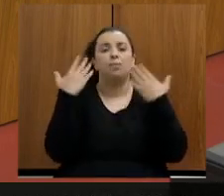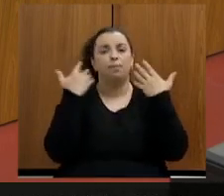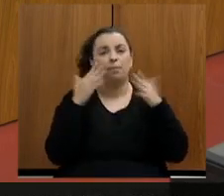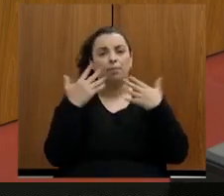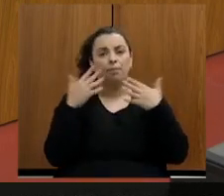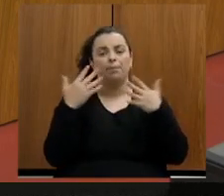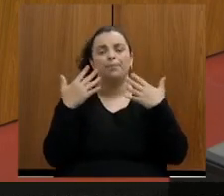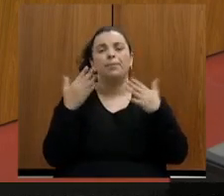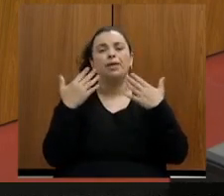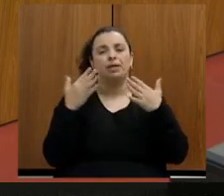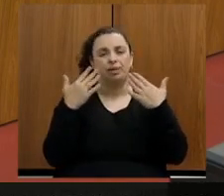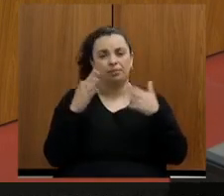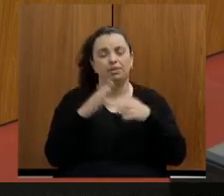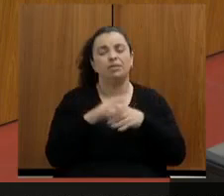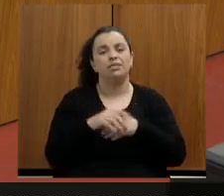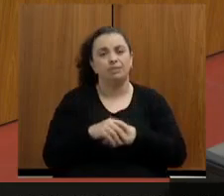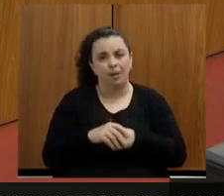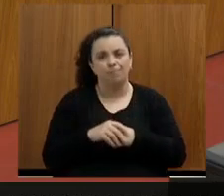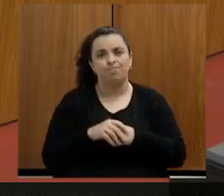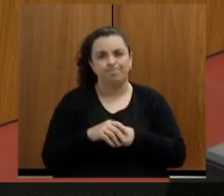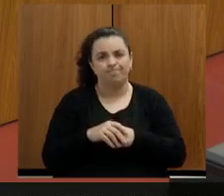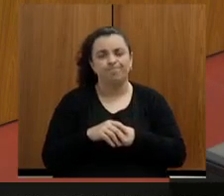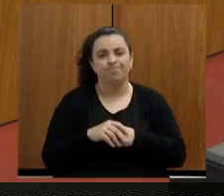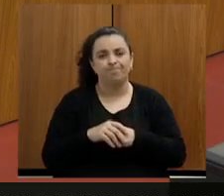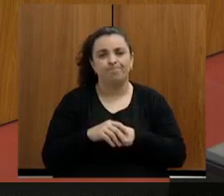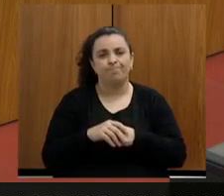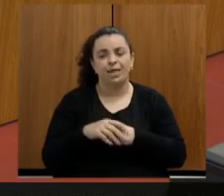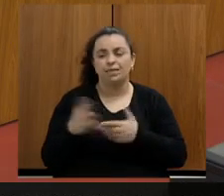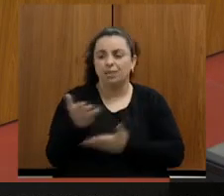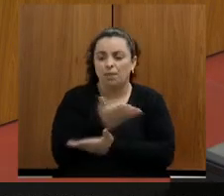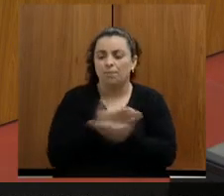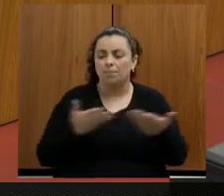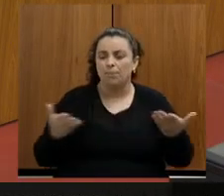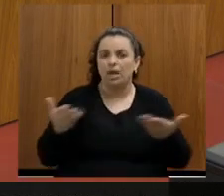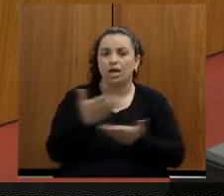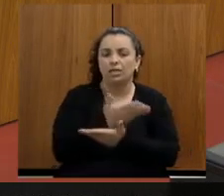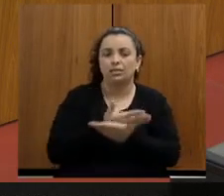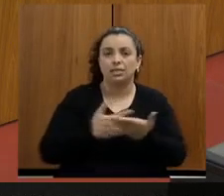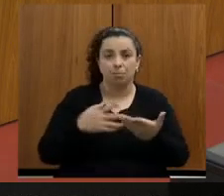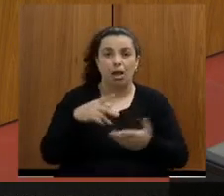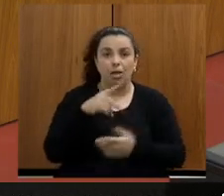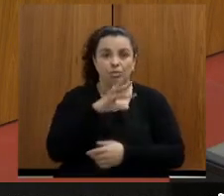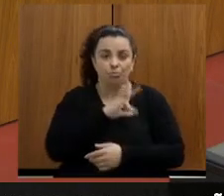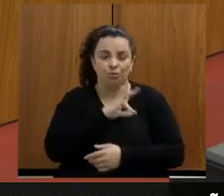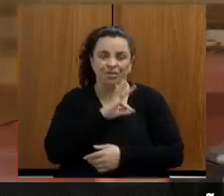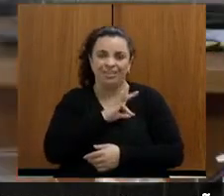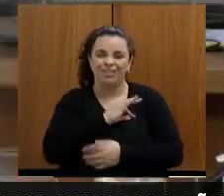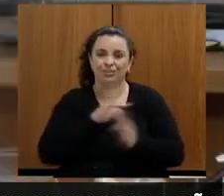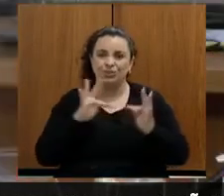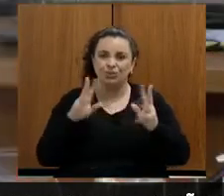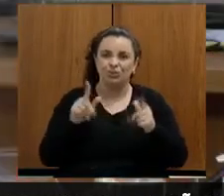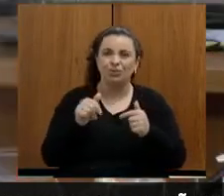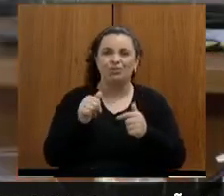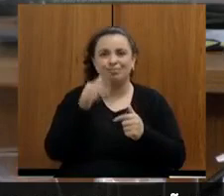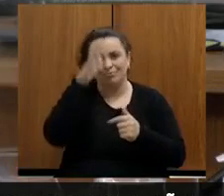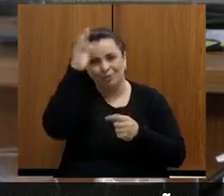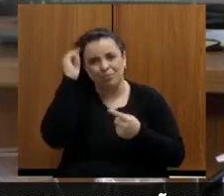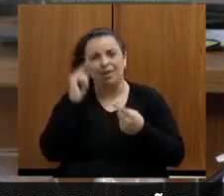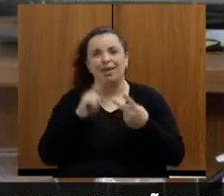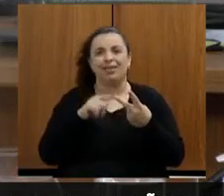parabenizar né Essa base integrada é muito importante para o nosso estado